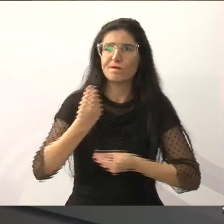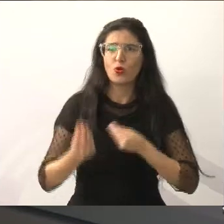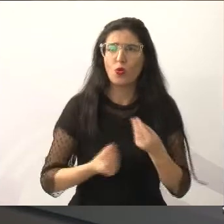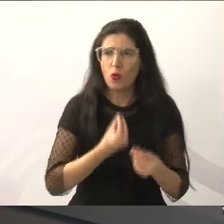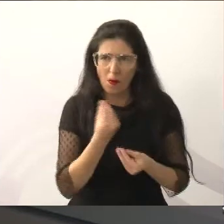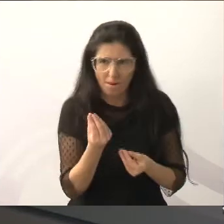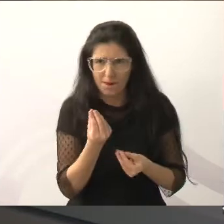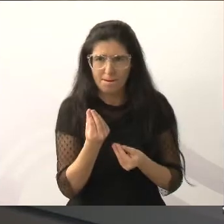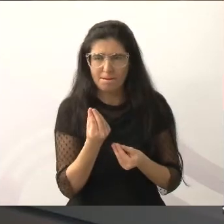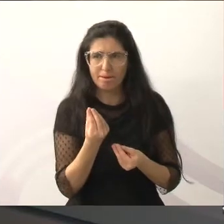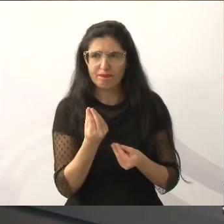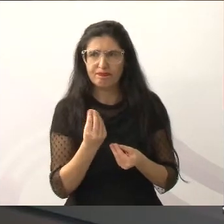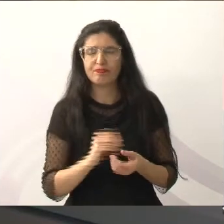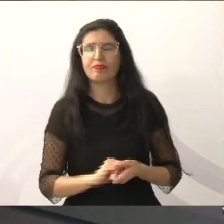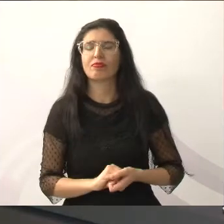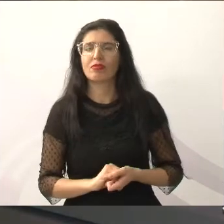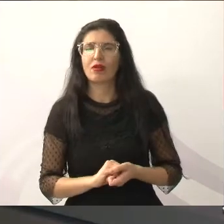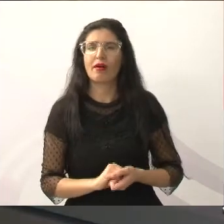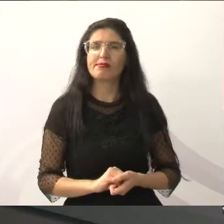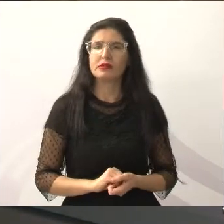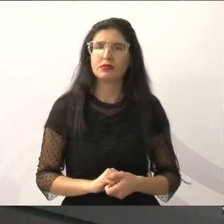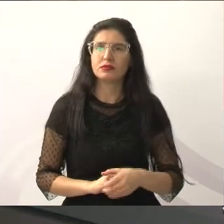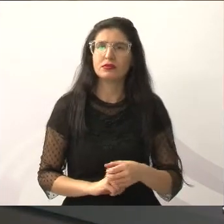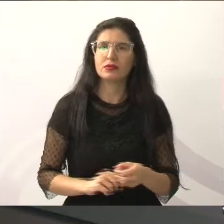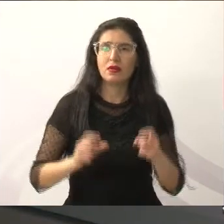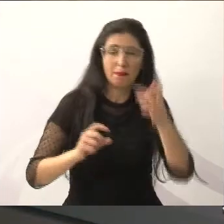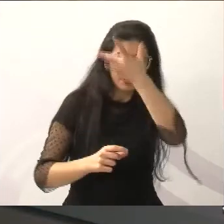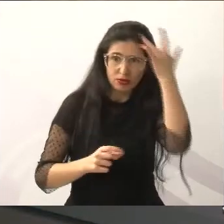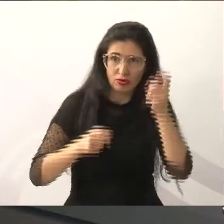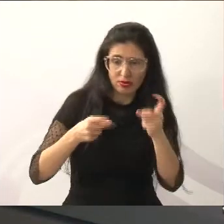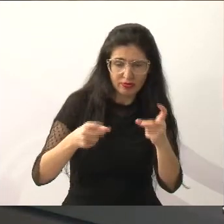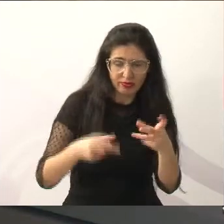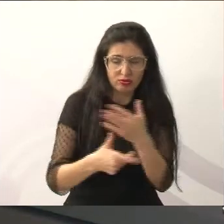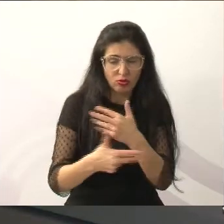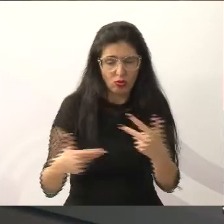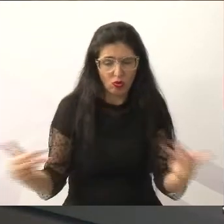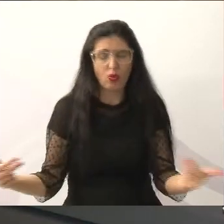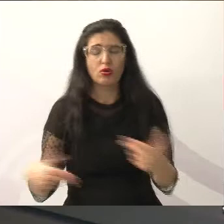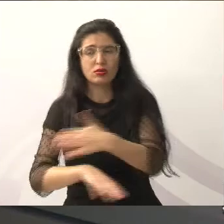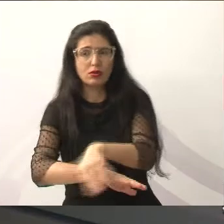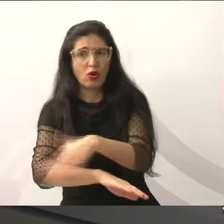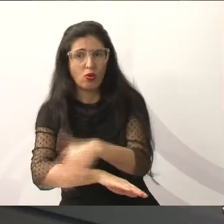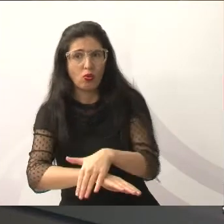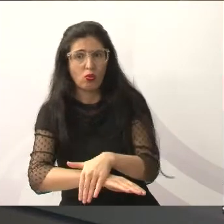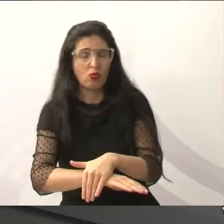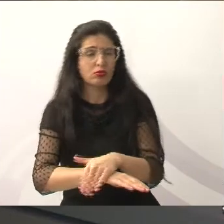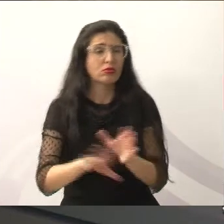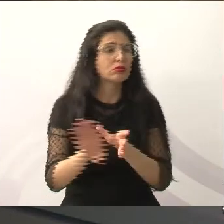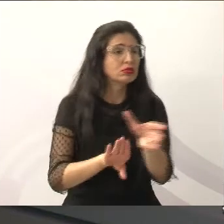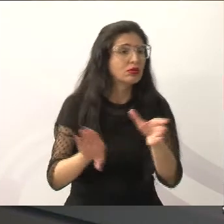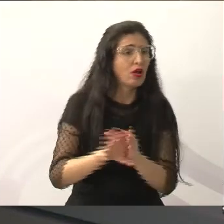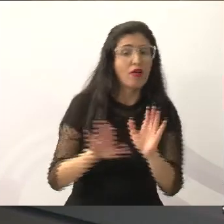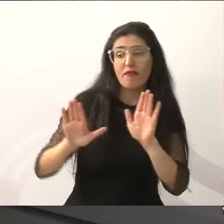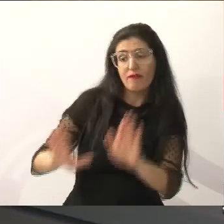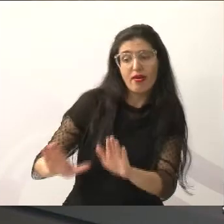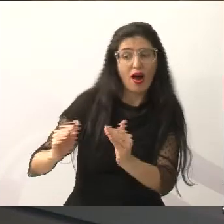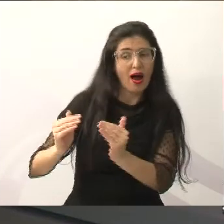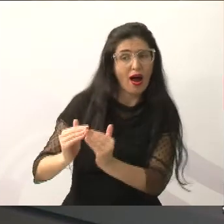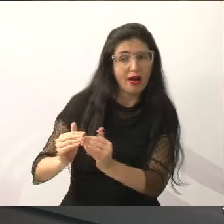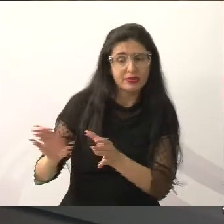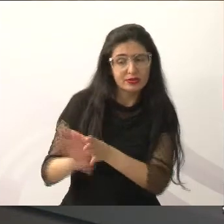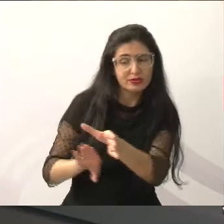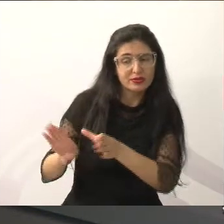e aí os ambulantes são comerciantes, e diz para eles, olha, fiquem em casa nesse momento. Tá, eu vou ficar em casa, mas daí, como é que eu